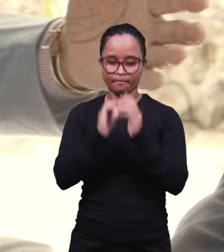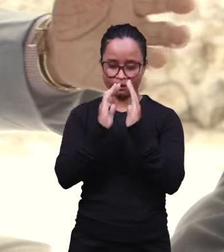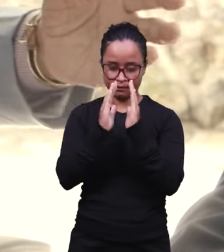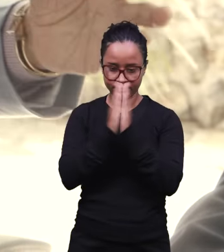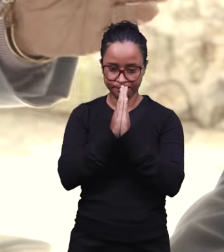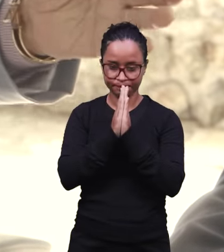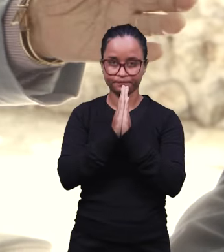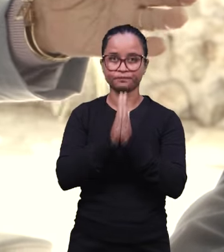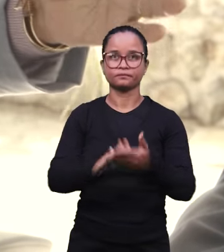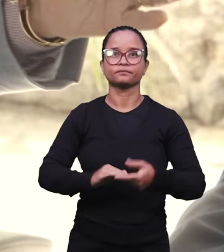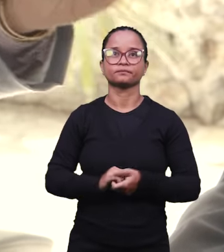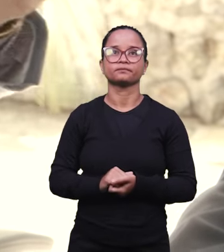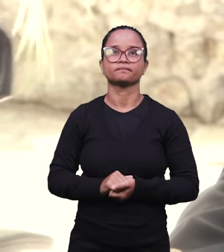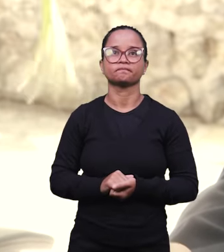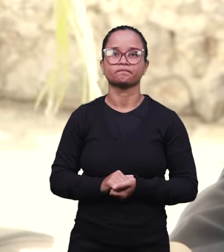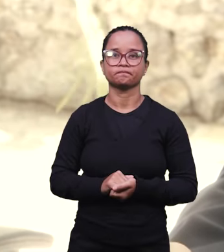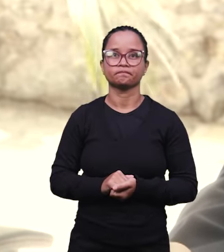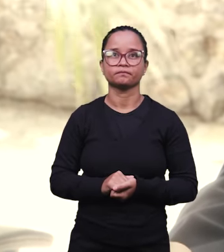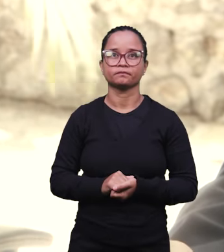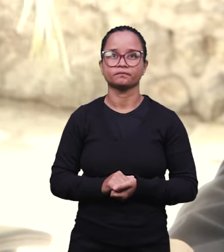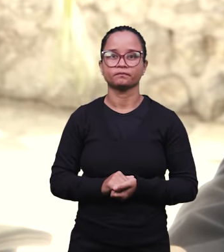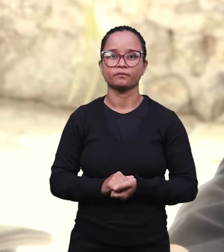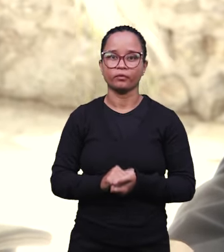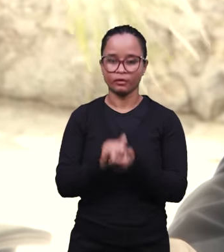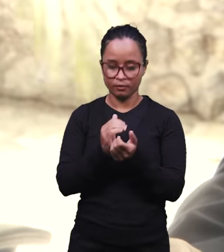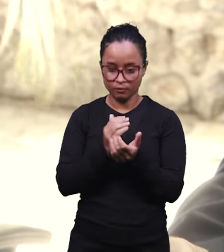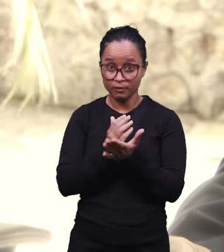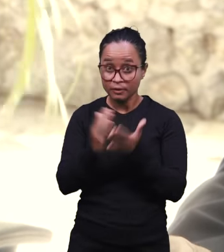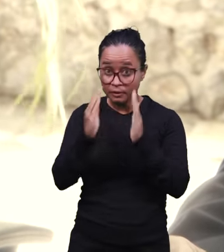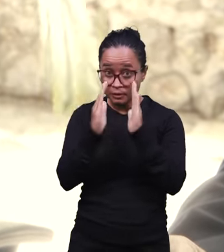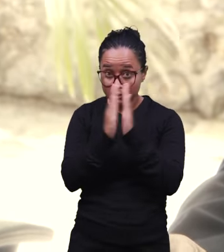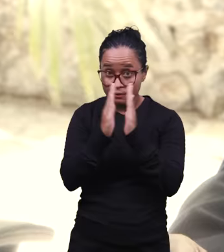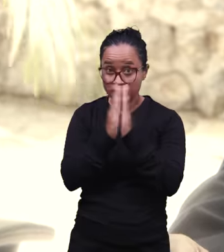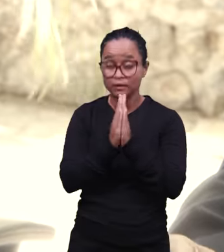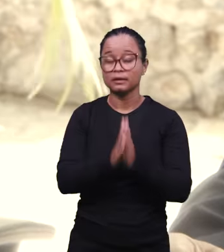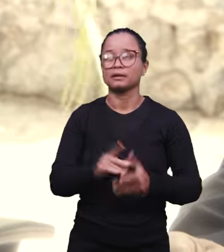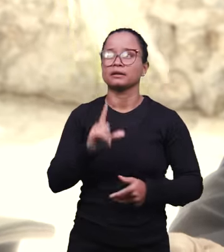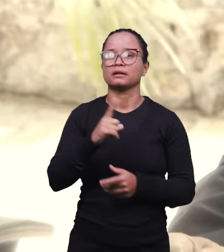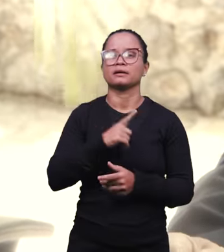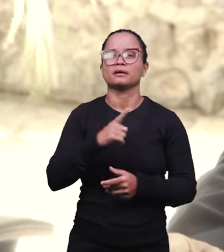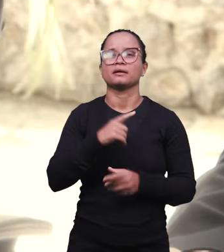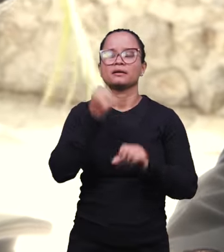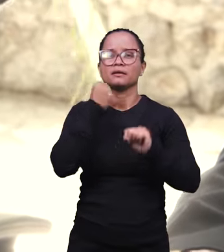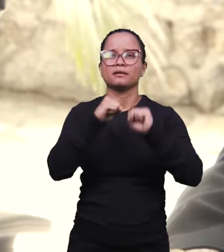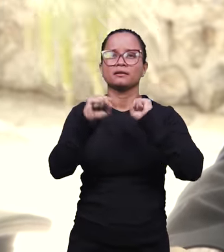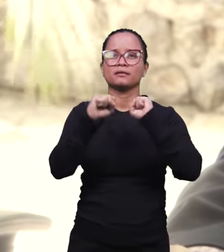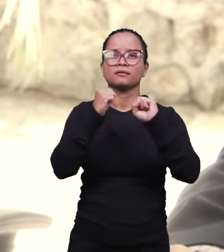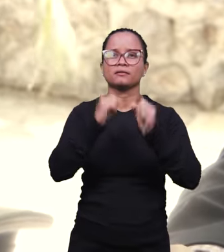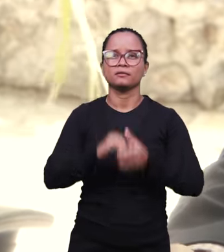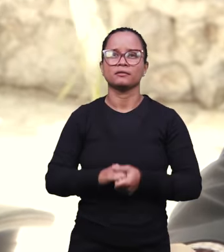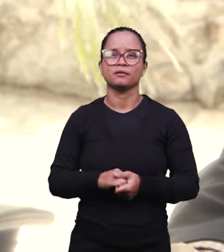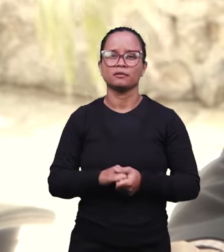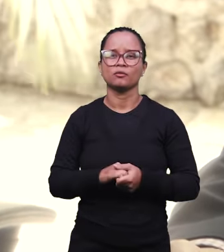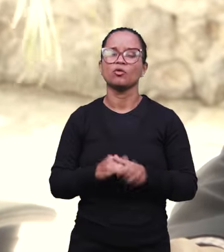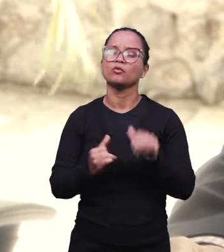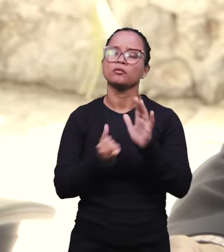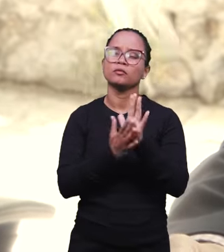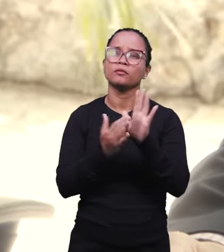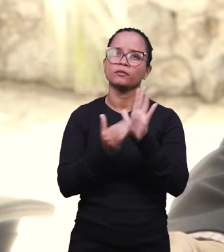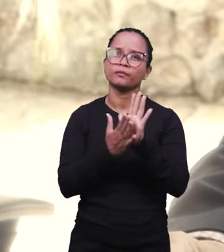aquela oração, que sempre Luiz Eugênio, no princípio da oração, aquele salmo, né? Pode tocar até o hino